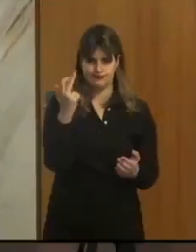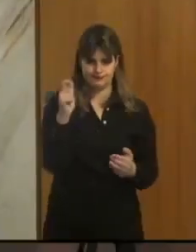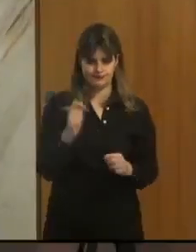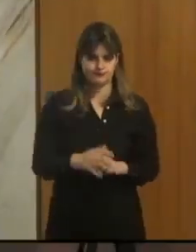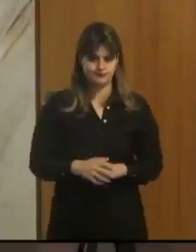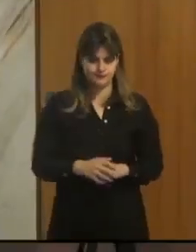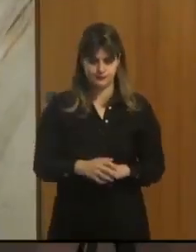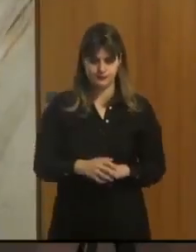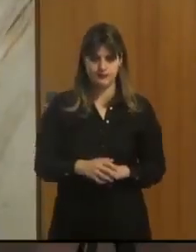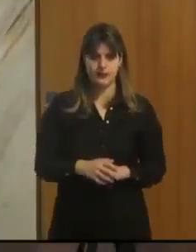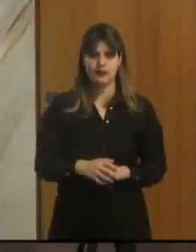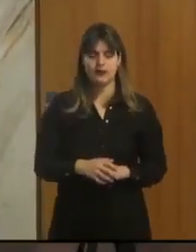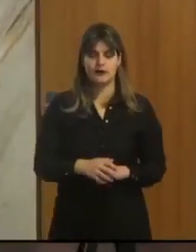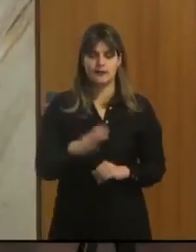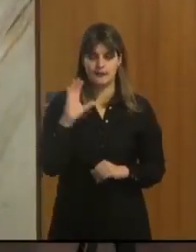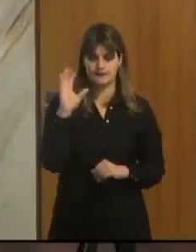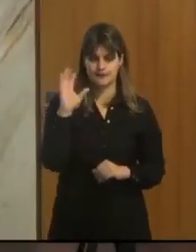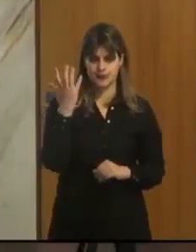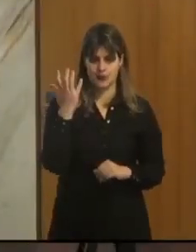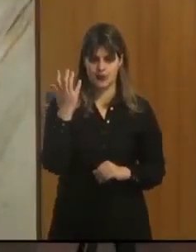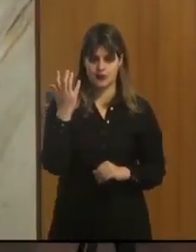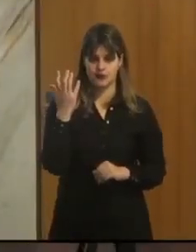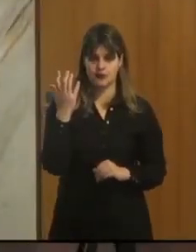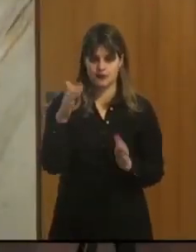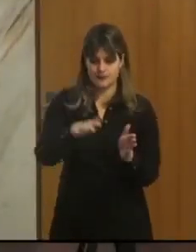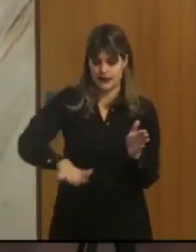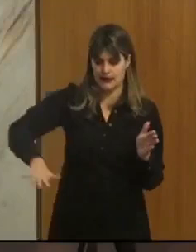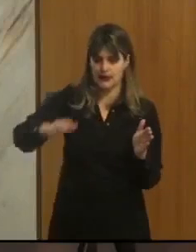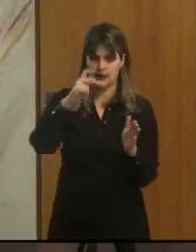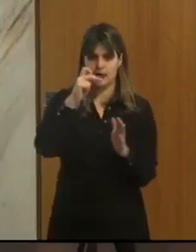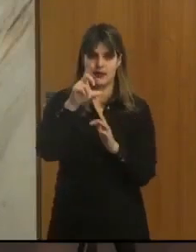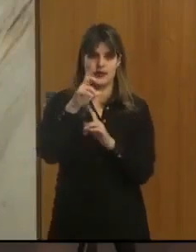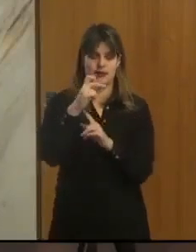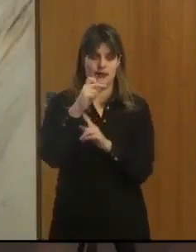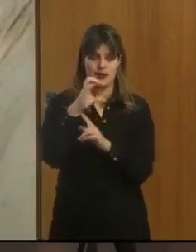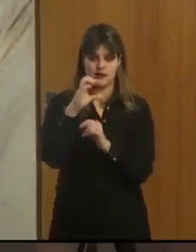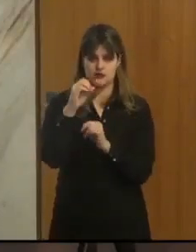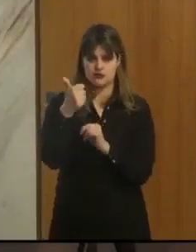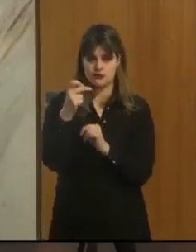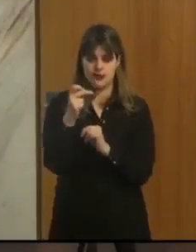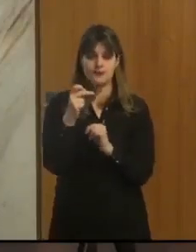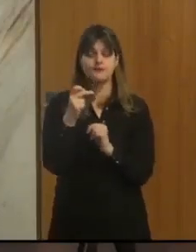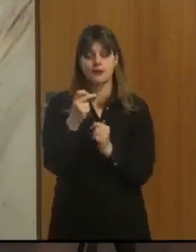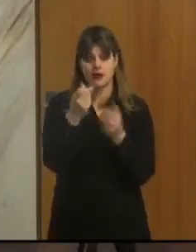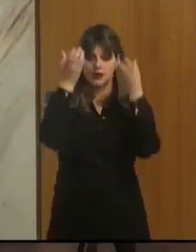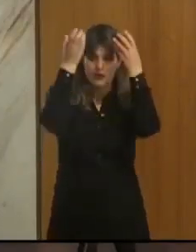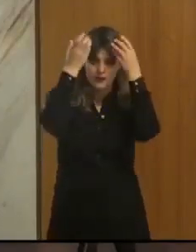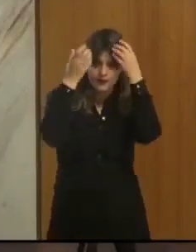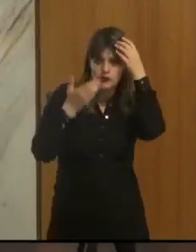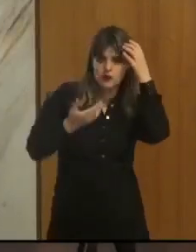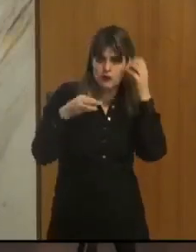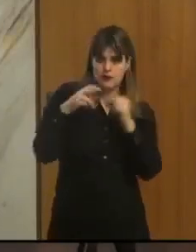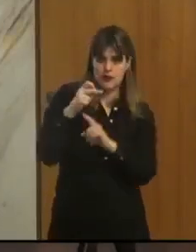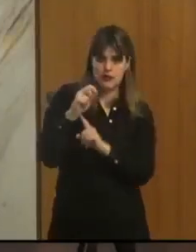Quando passamos para o passo para a Alcáçova, o catálogo de Dom Manuel passa por um segundo